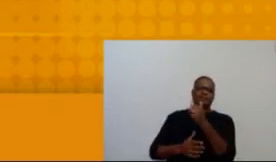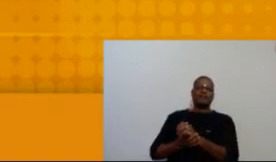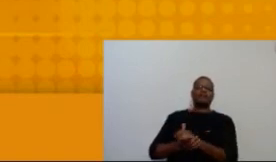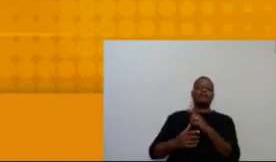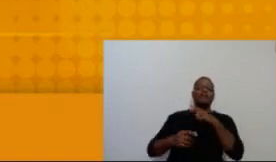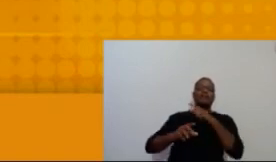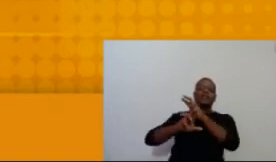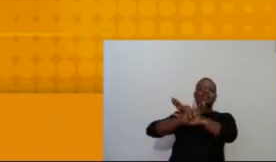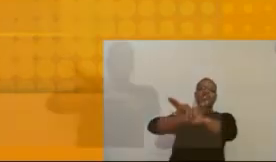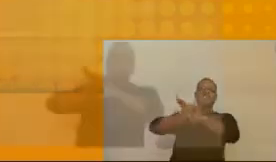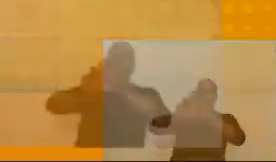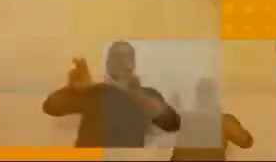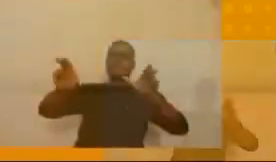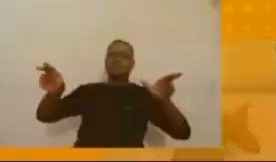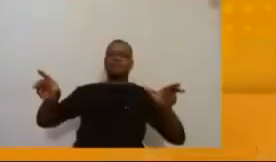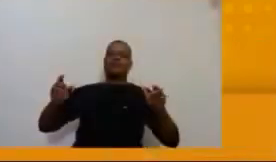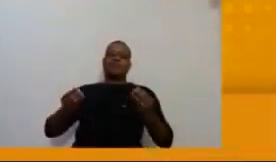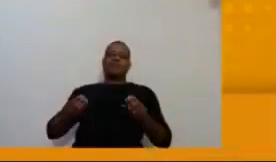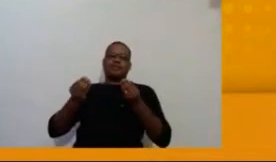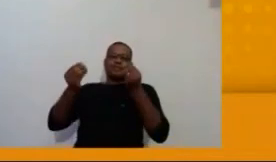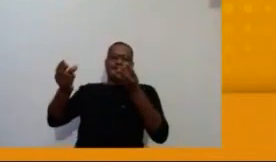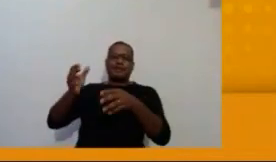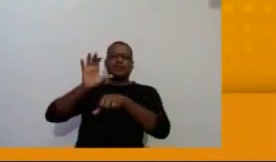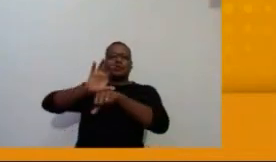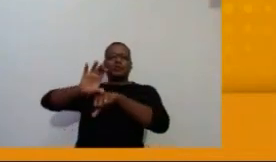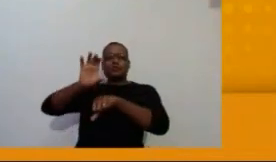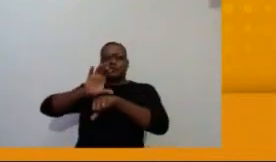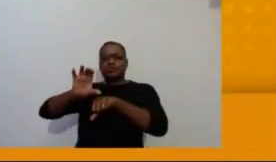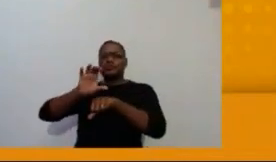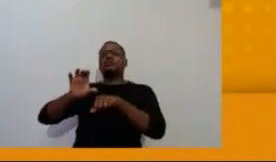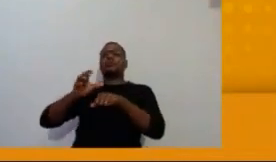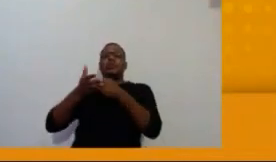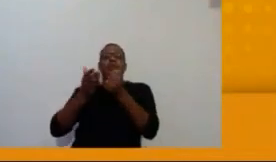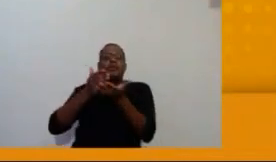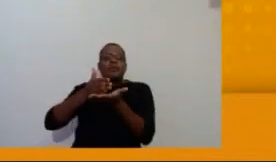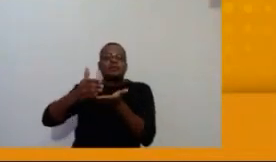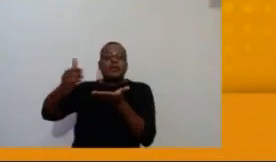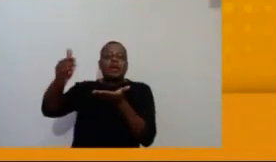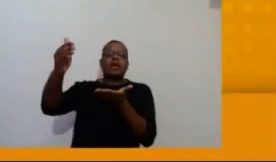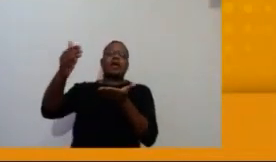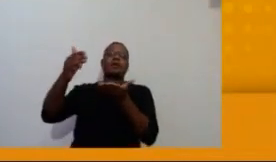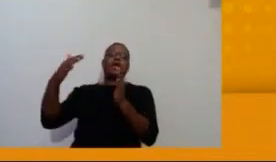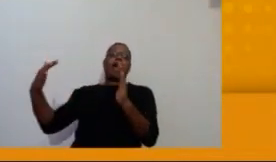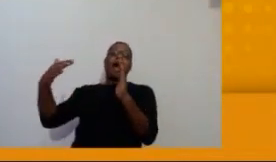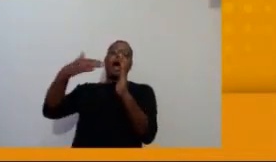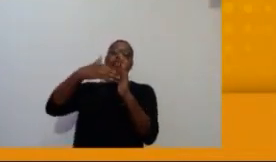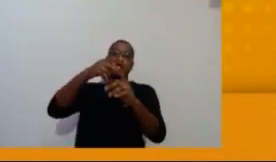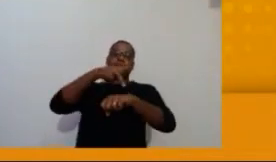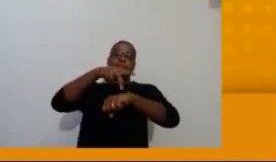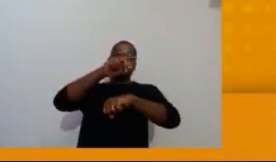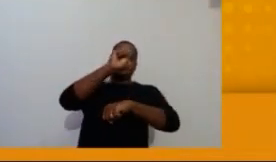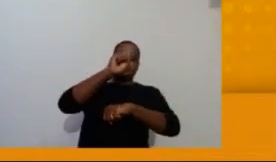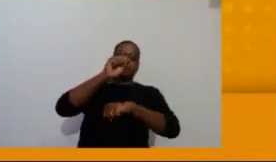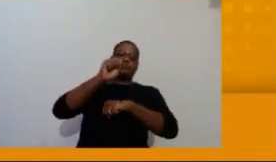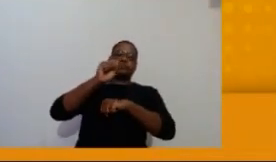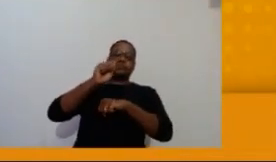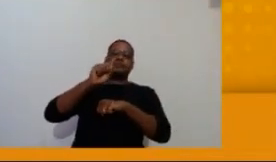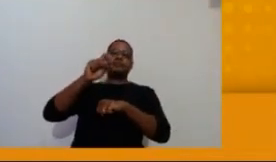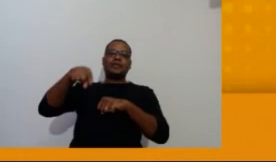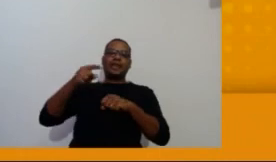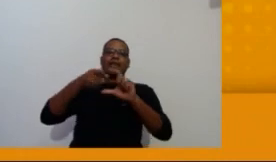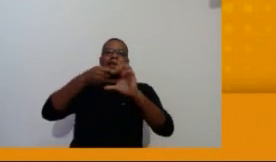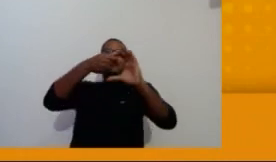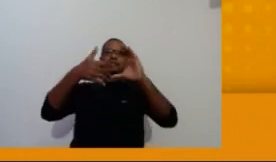cursos iniciais até pós-graduação, é uma característica da nossa rede que atinge um